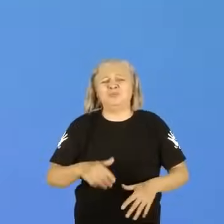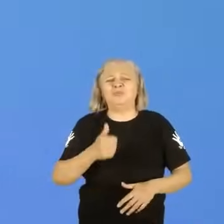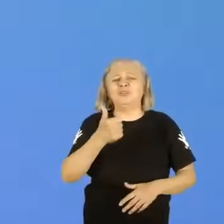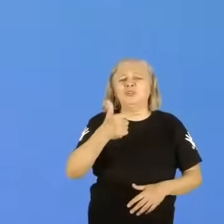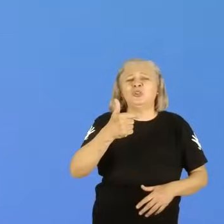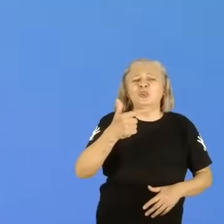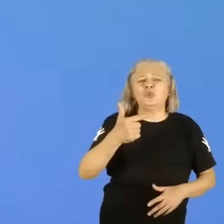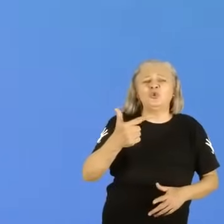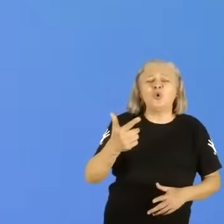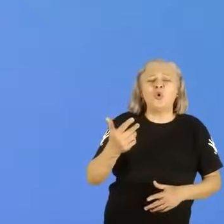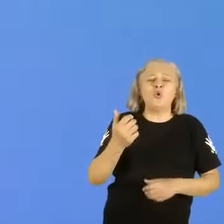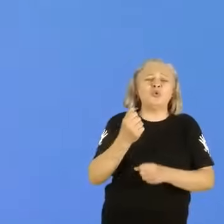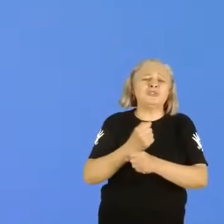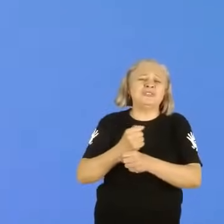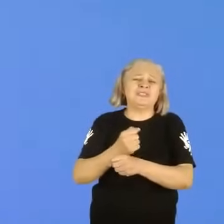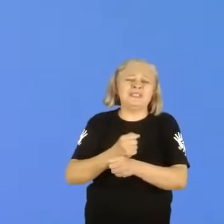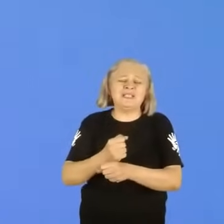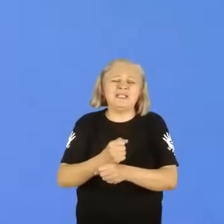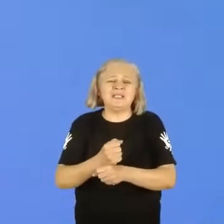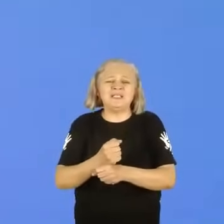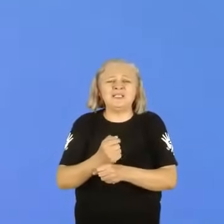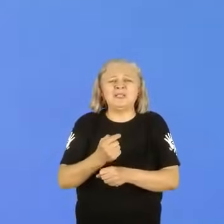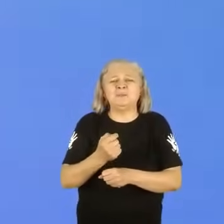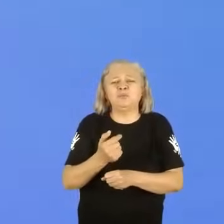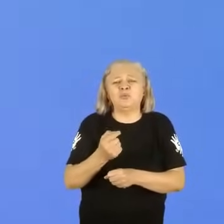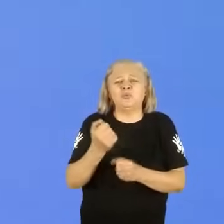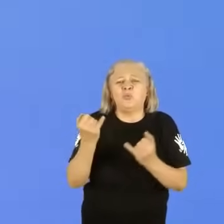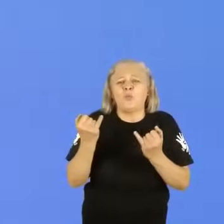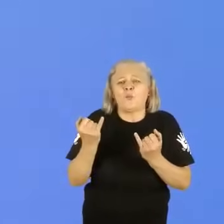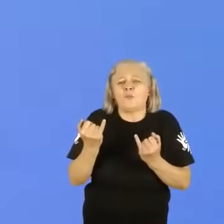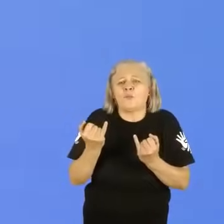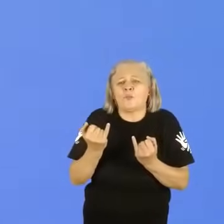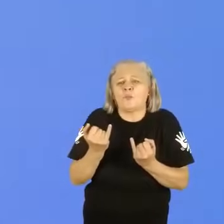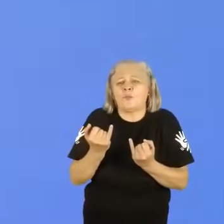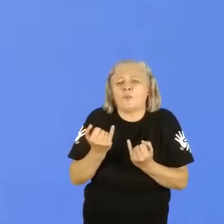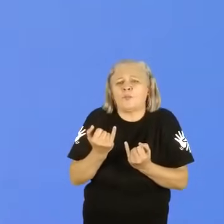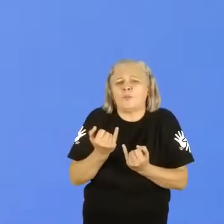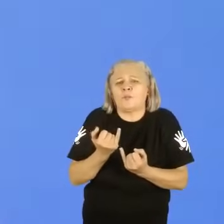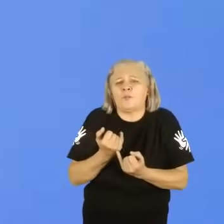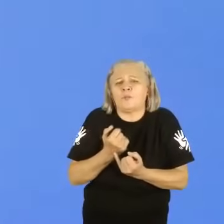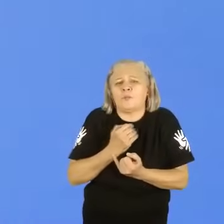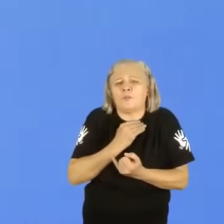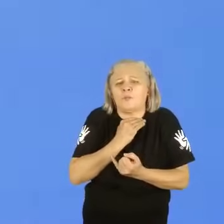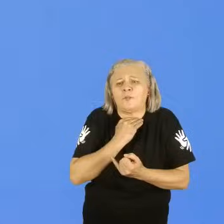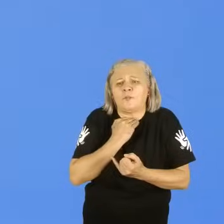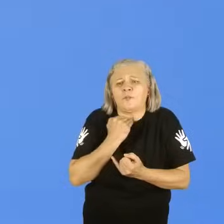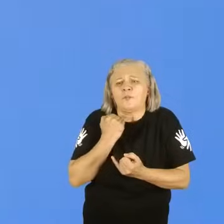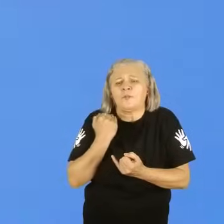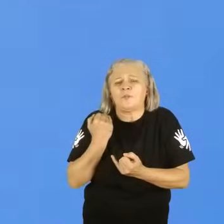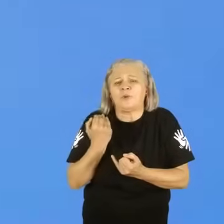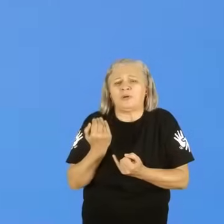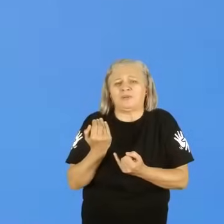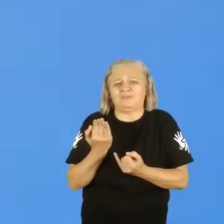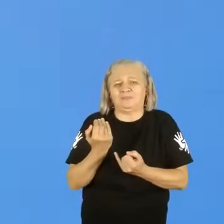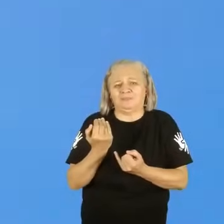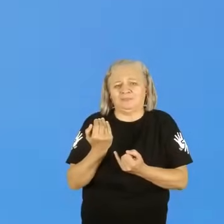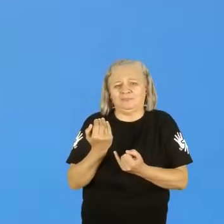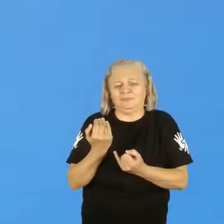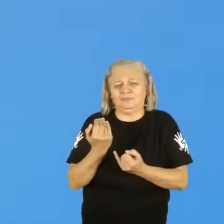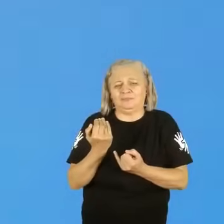Ela morria aos poucos. Você sabia que no meio de uma multidão tem gente morrendo aos